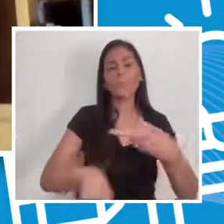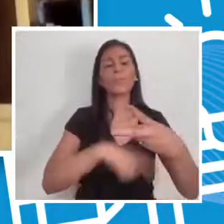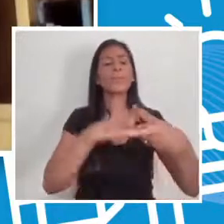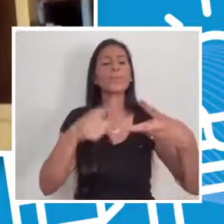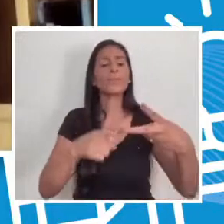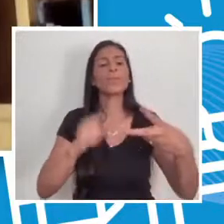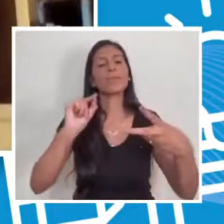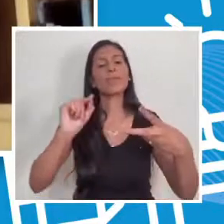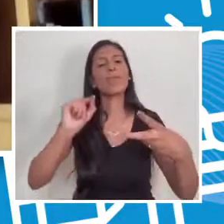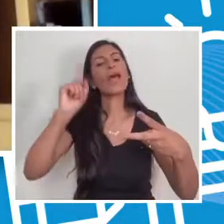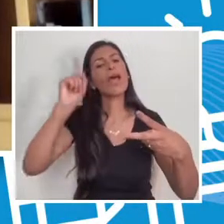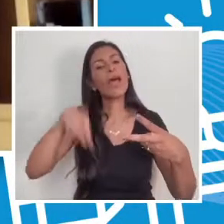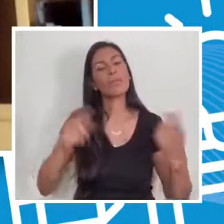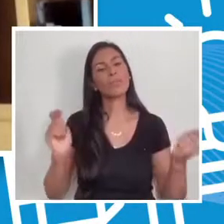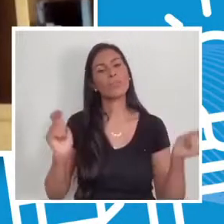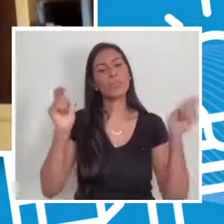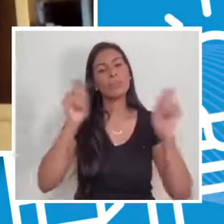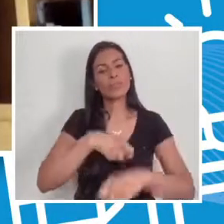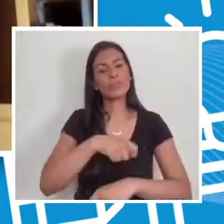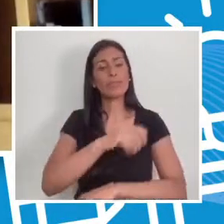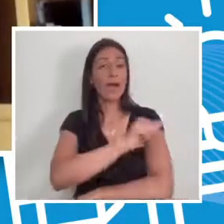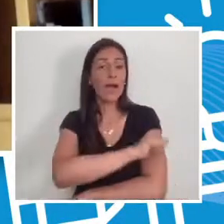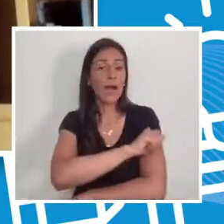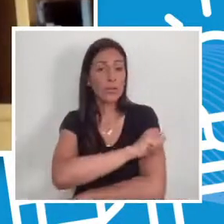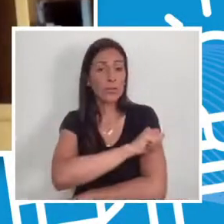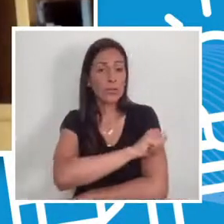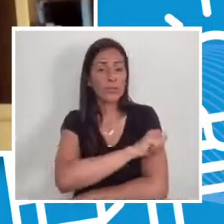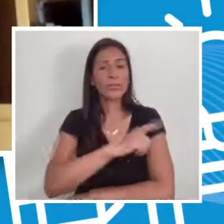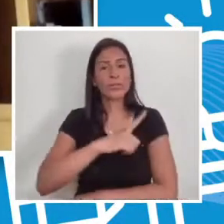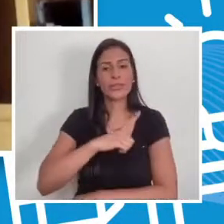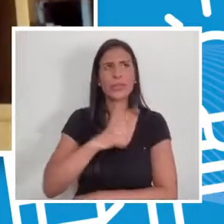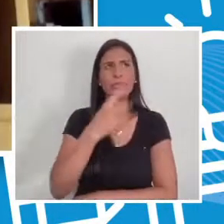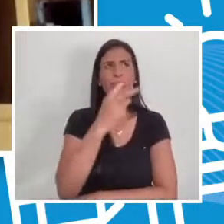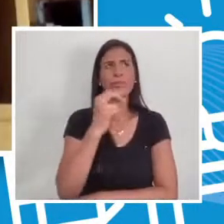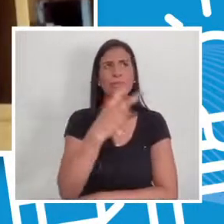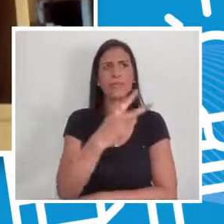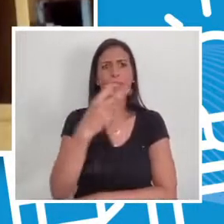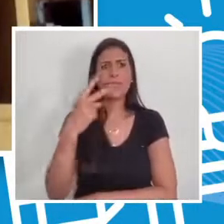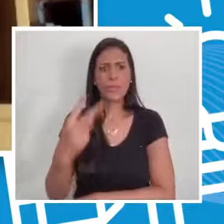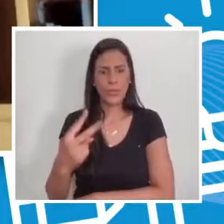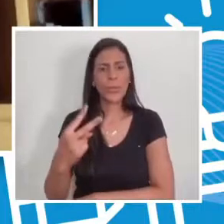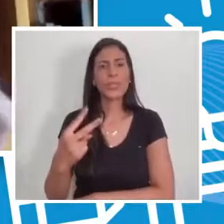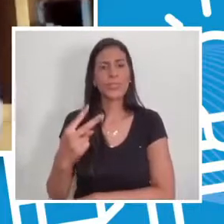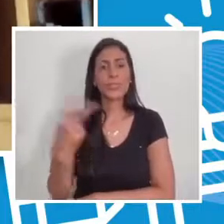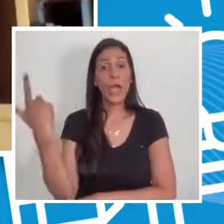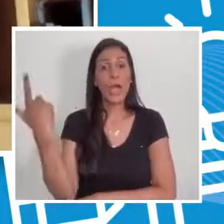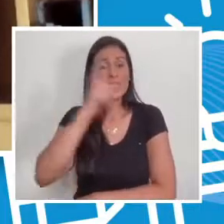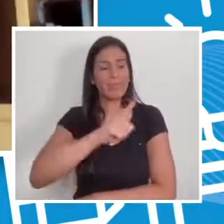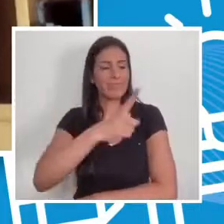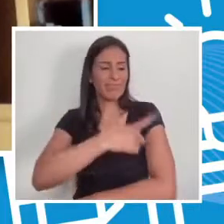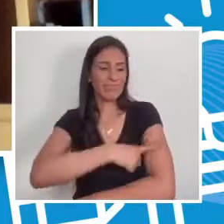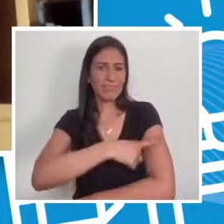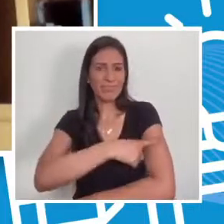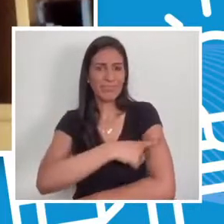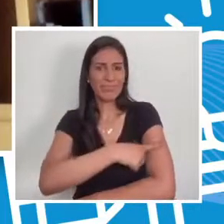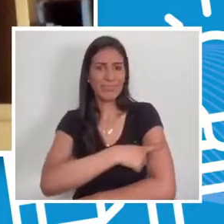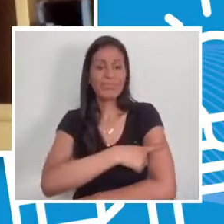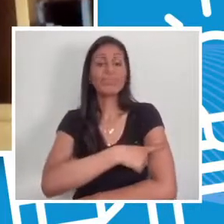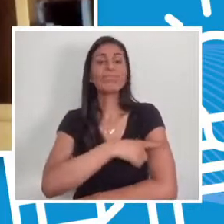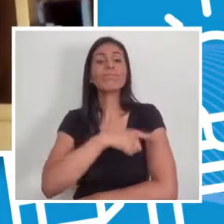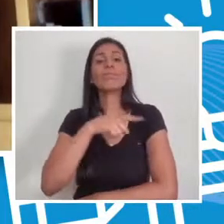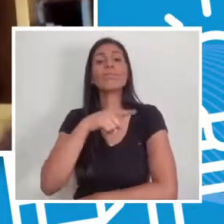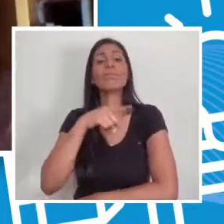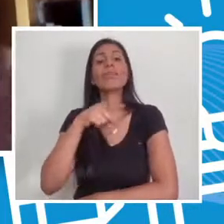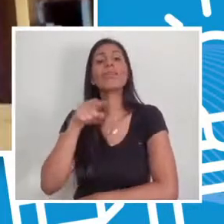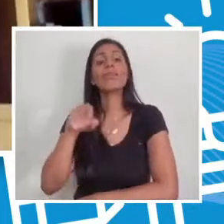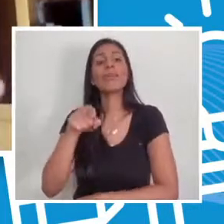os estudantes que chegarem a 2022 na primeira série do ensino médio tenham, pelo menos, perdido 1 ano